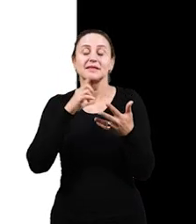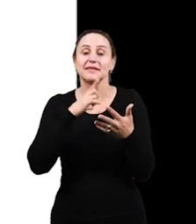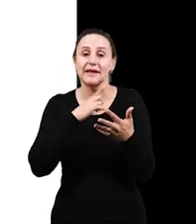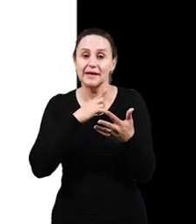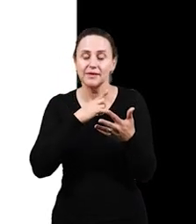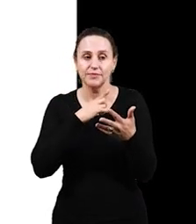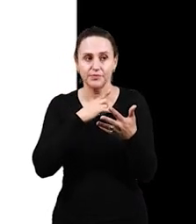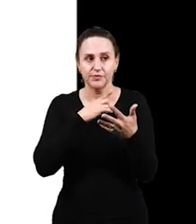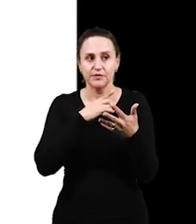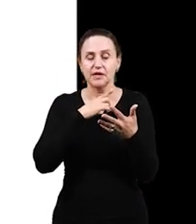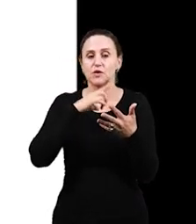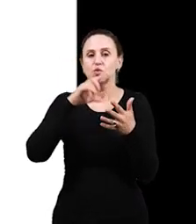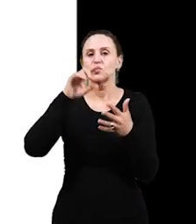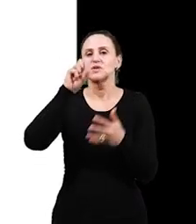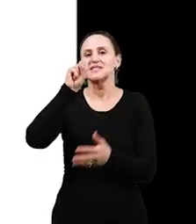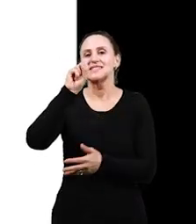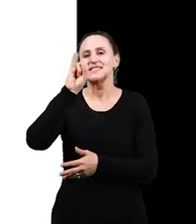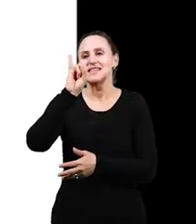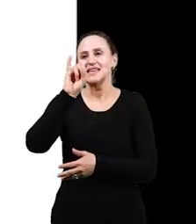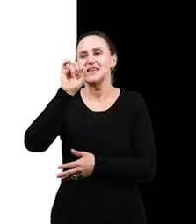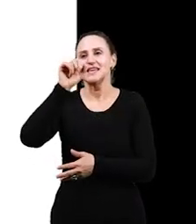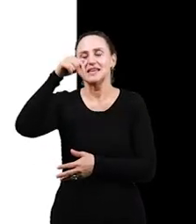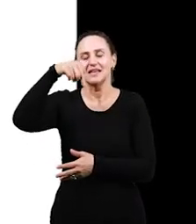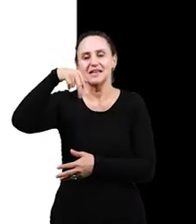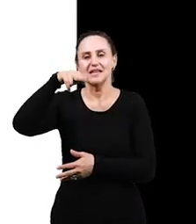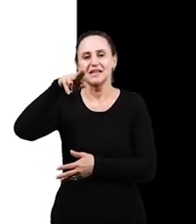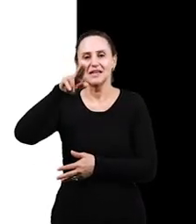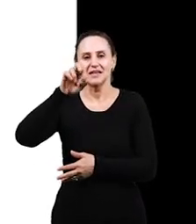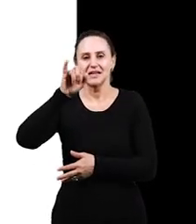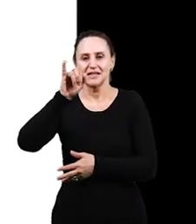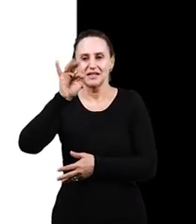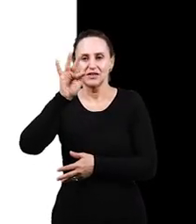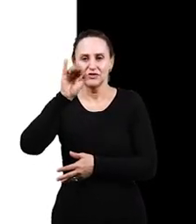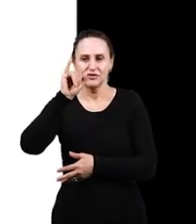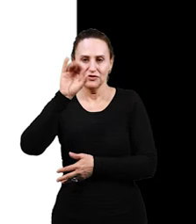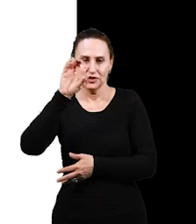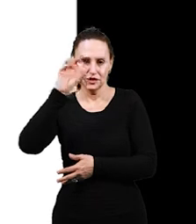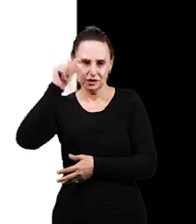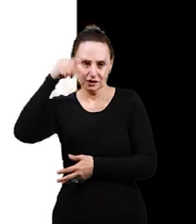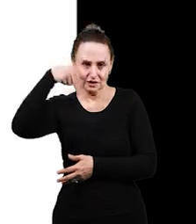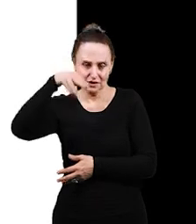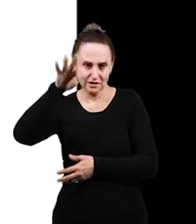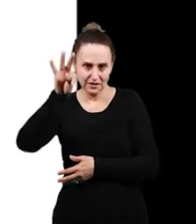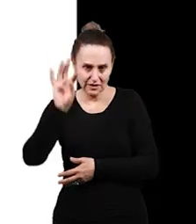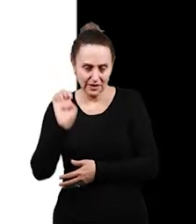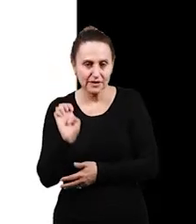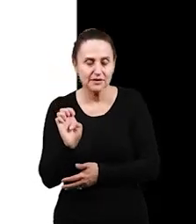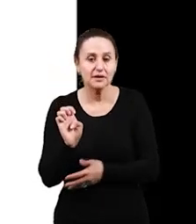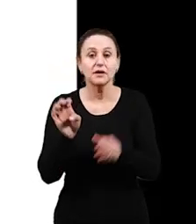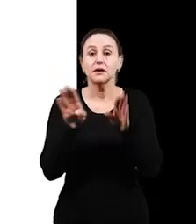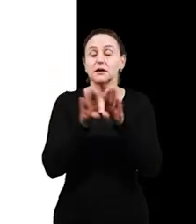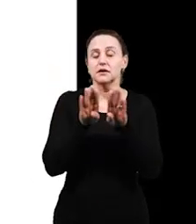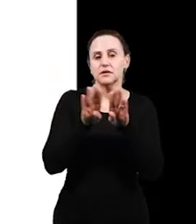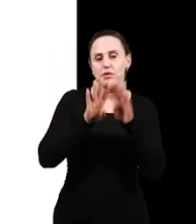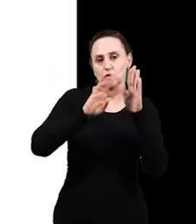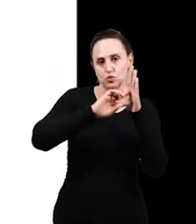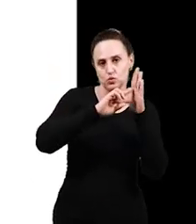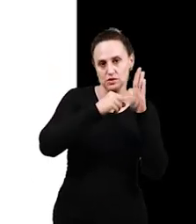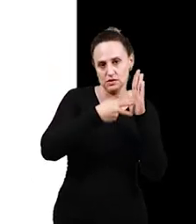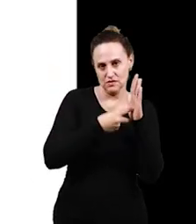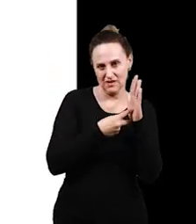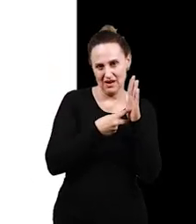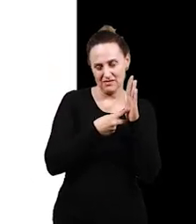significado como vocês viram ano passado né na introdução à linguística é o